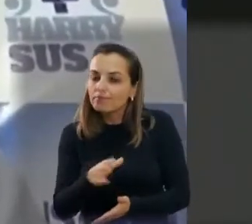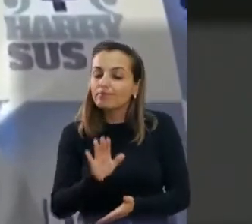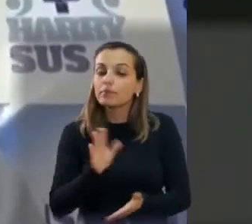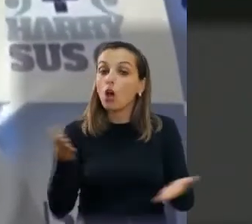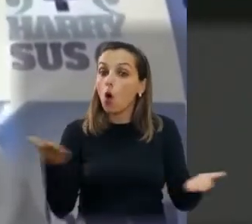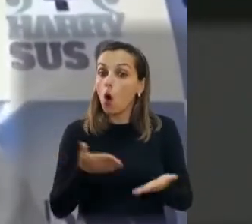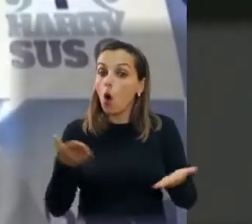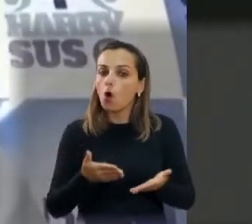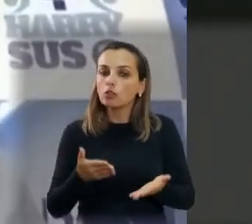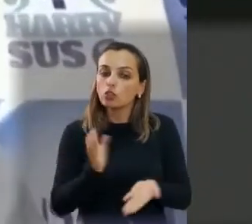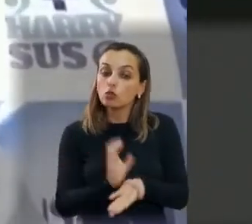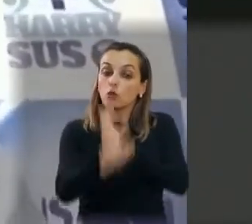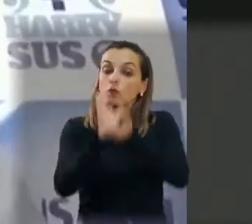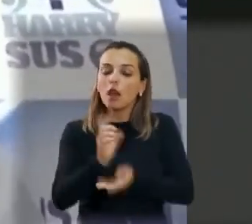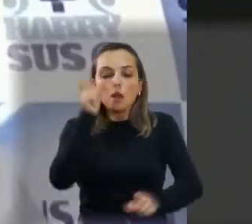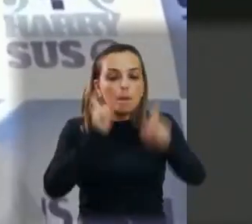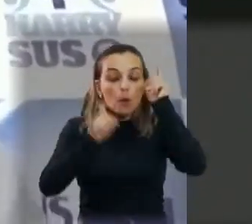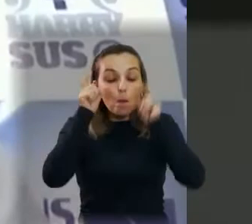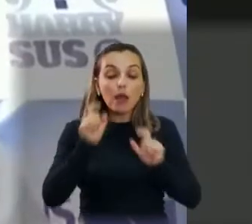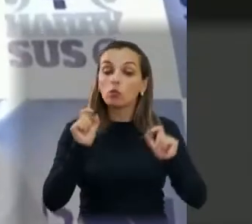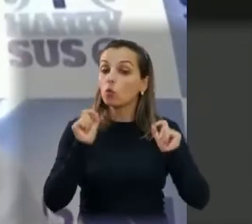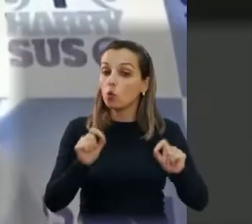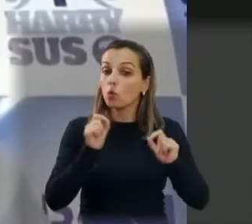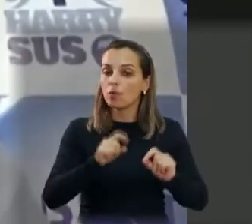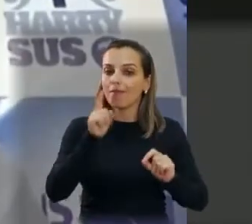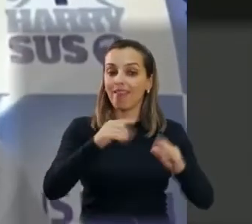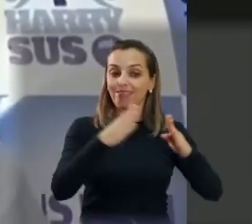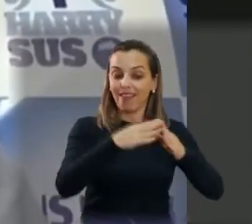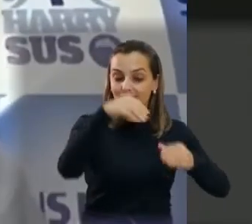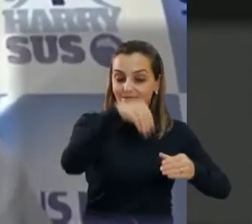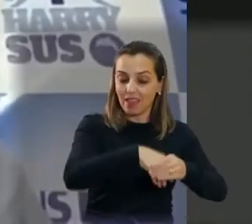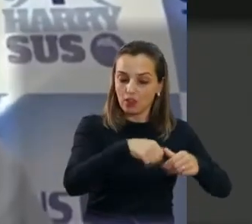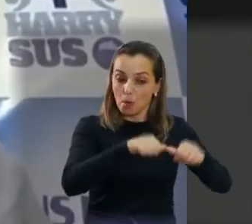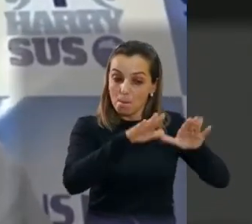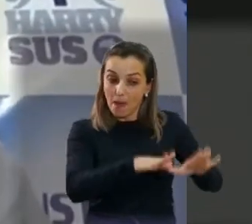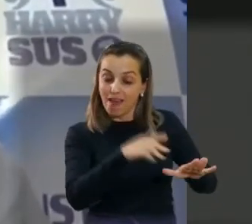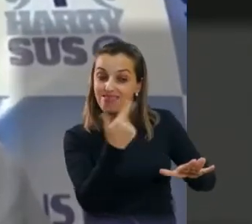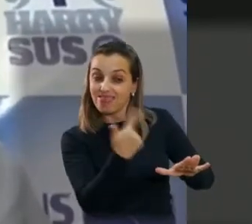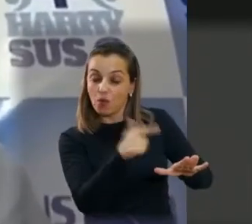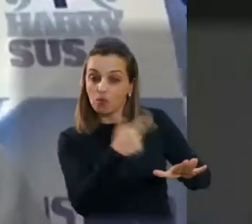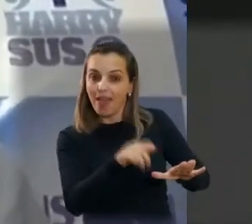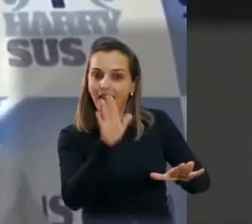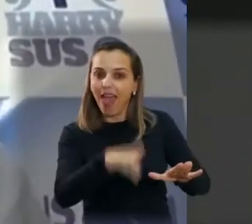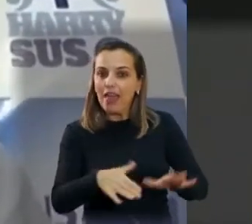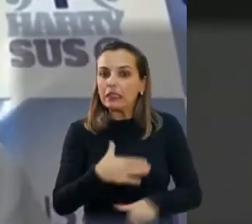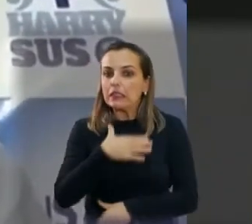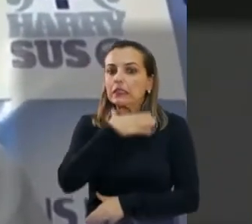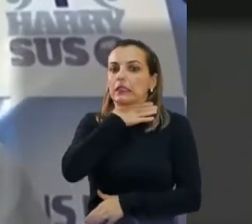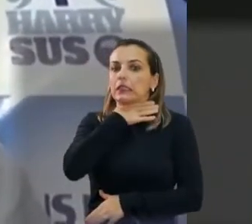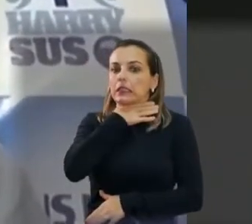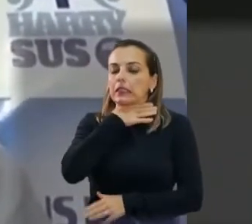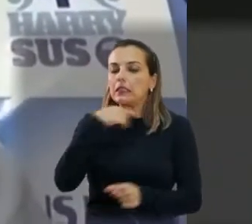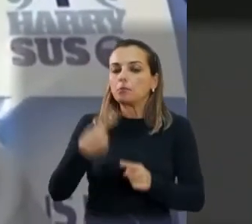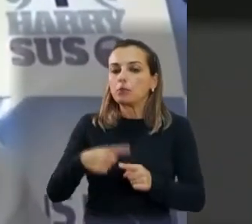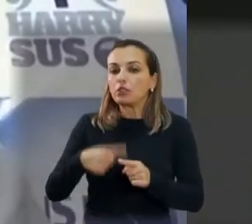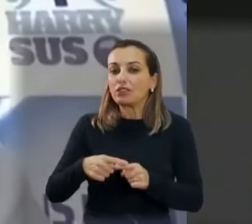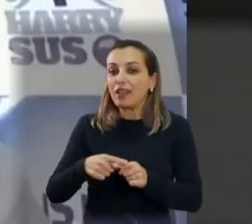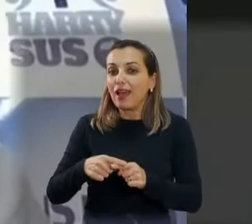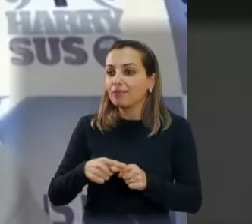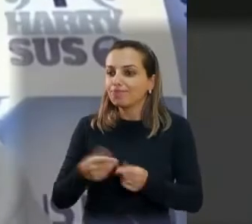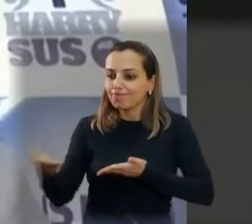o conselho, além do isolamento social, é o estrangulamento do serviço de